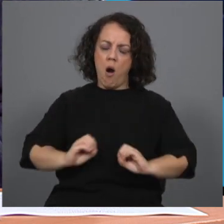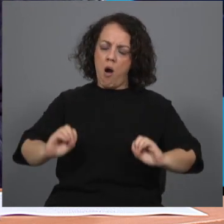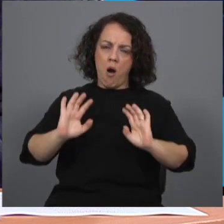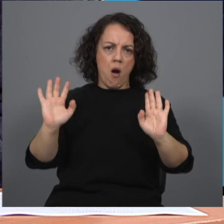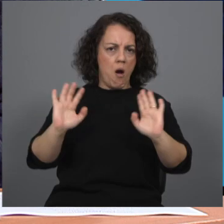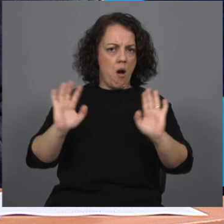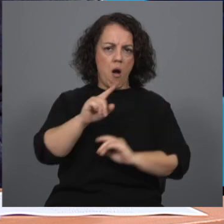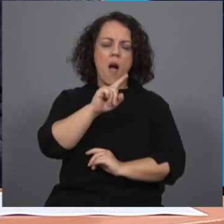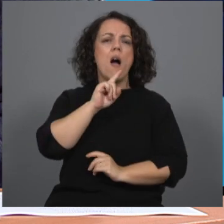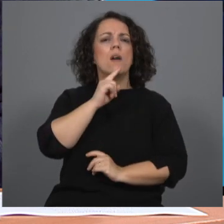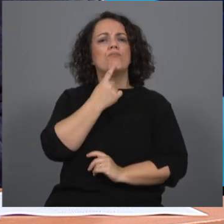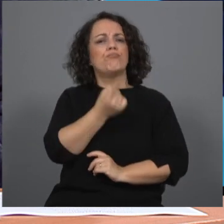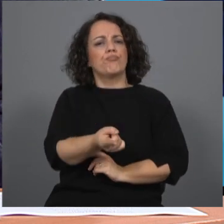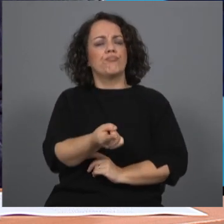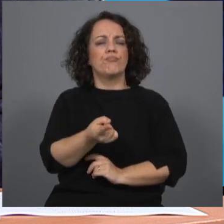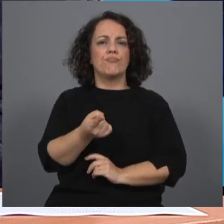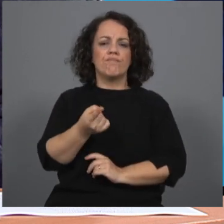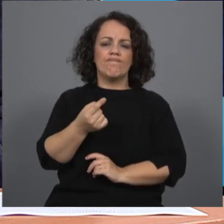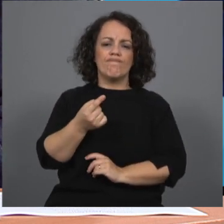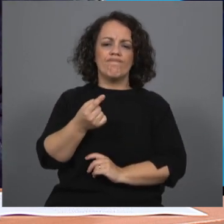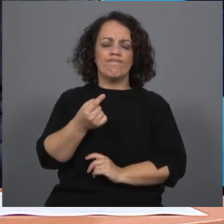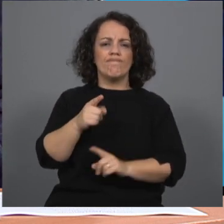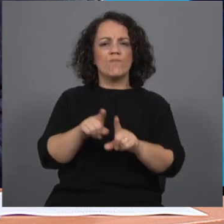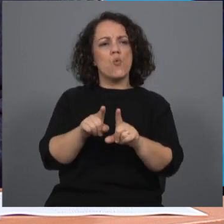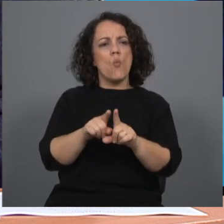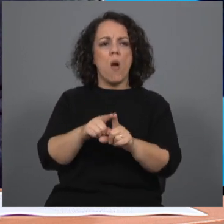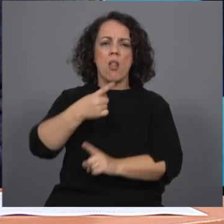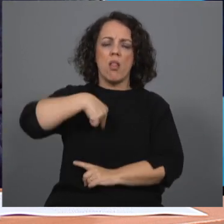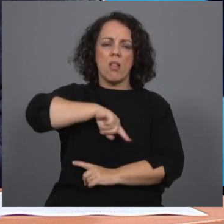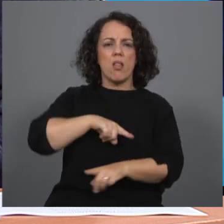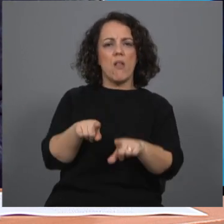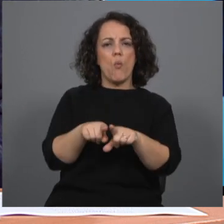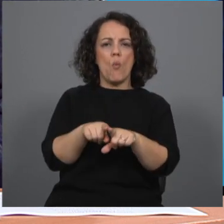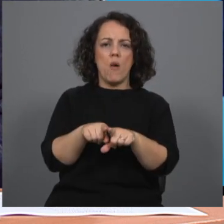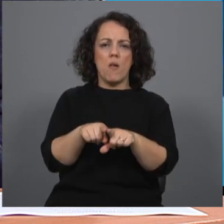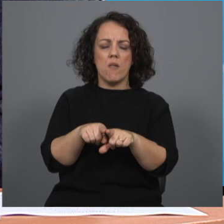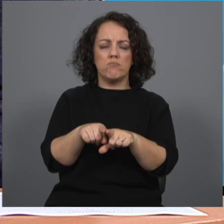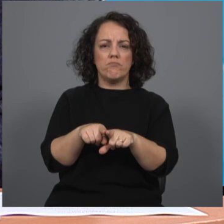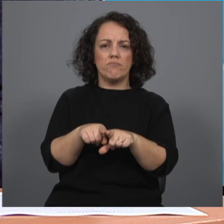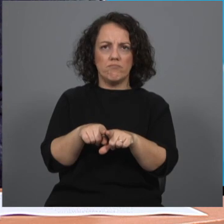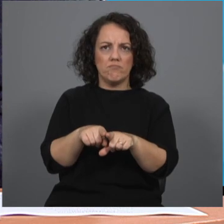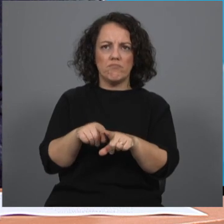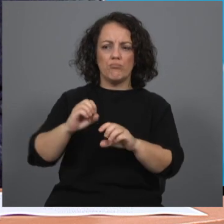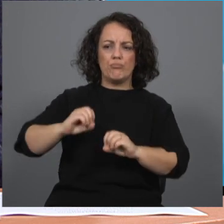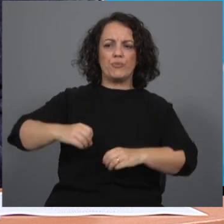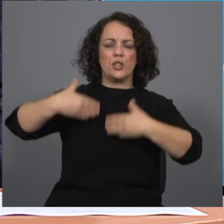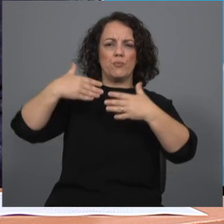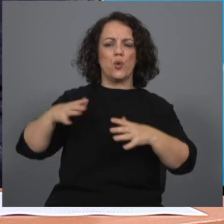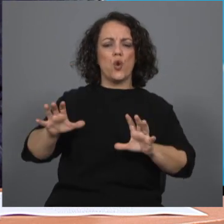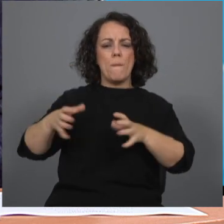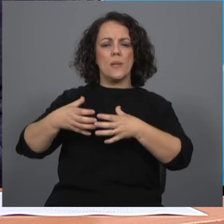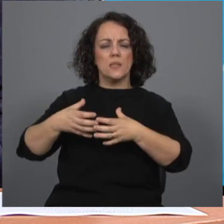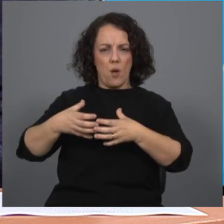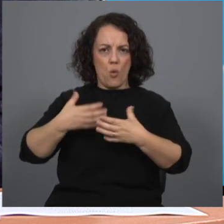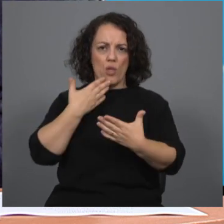verdade que fazemos como se fez nas primeiras comissões que deram